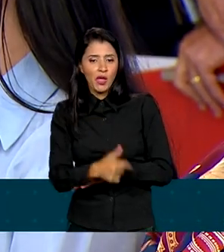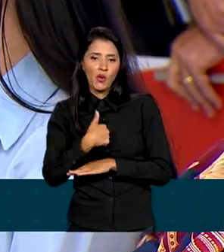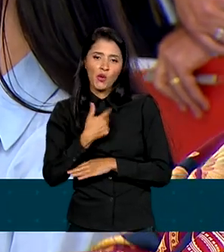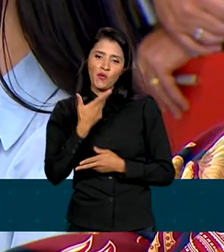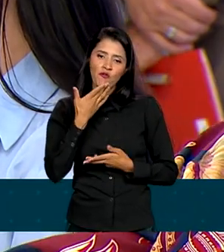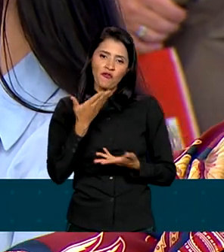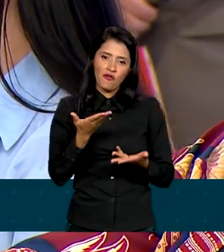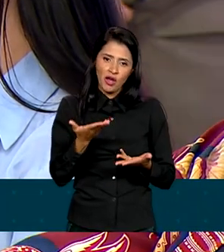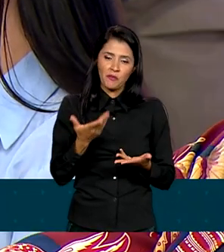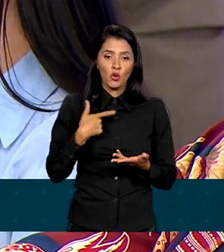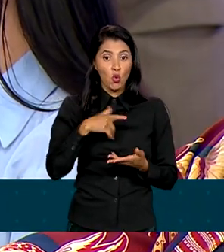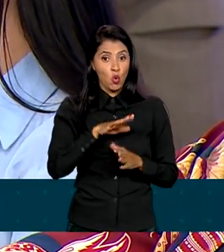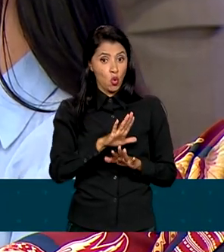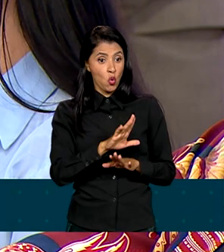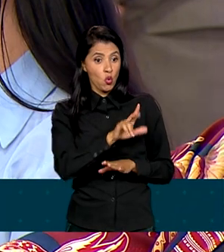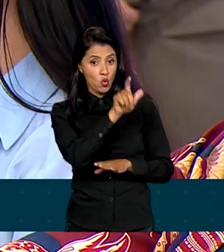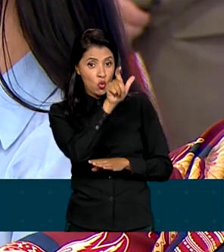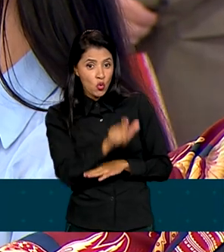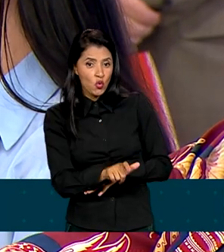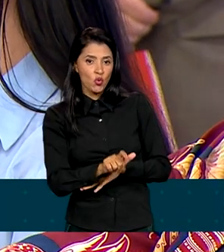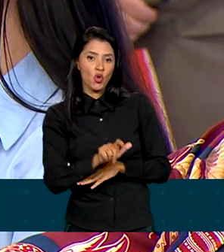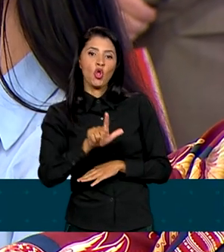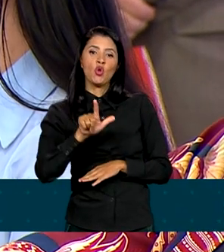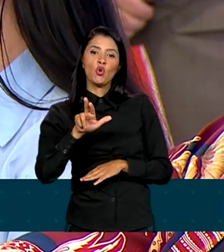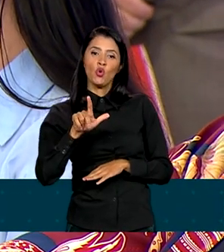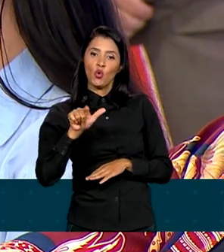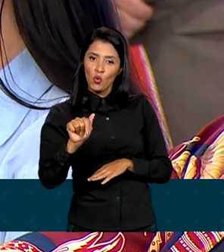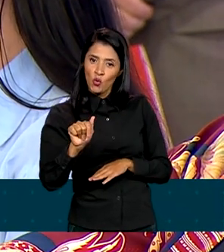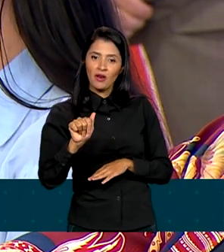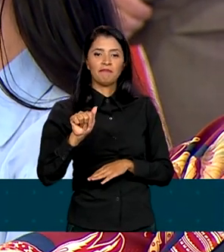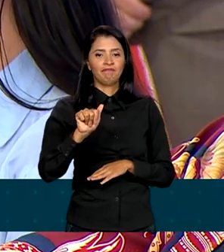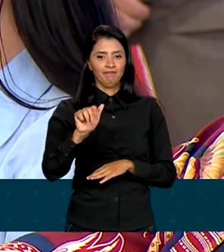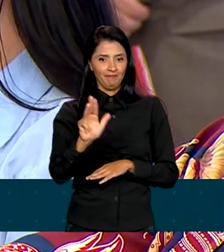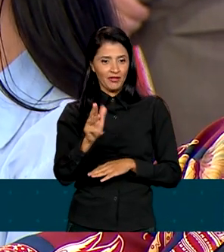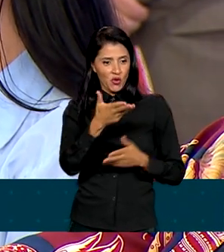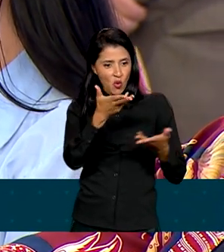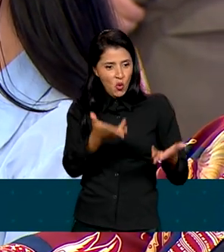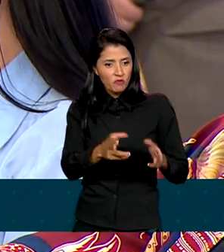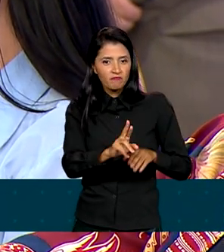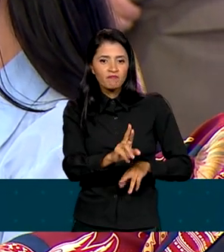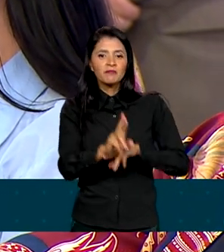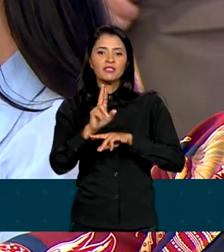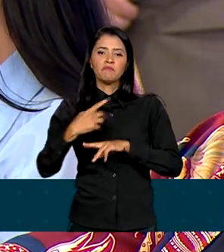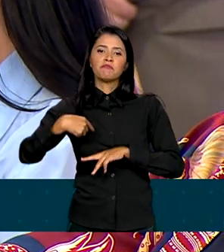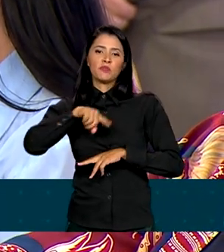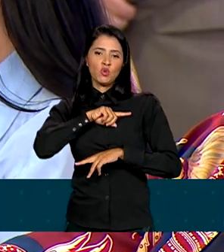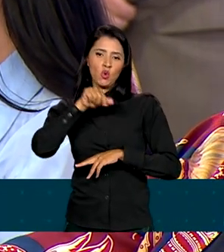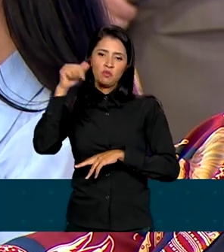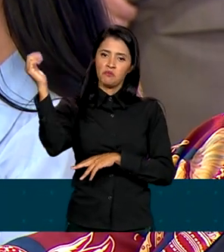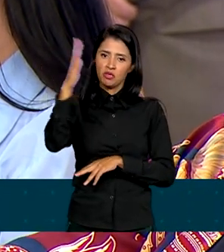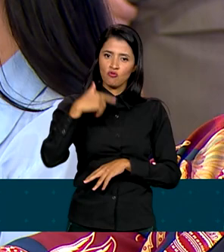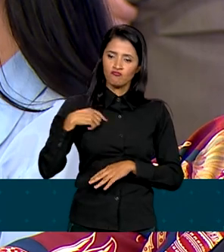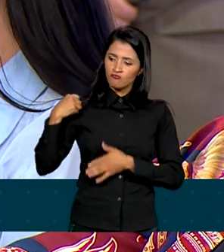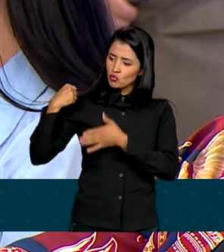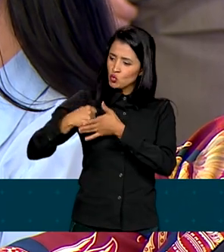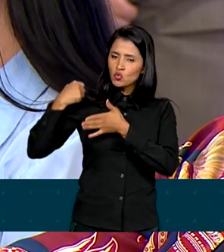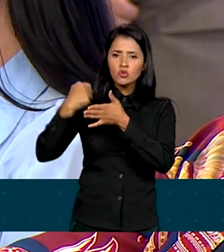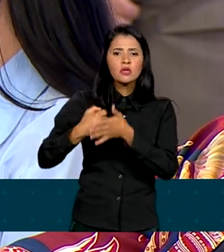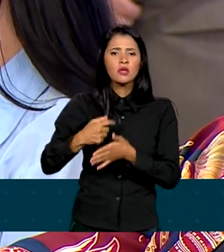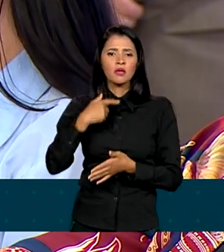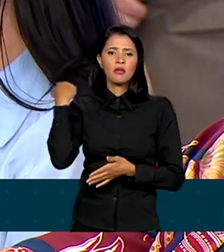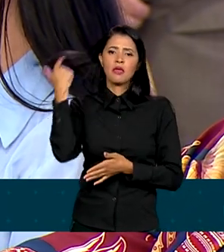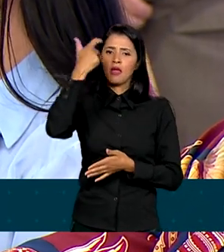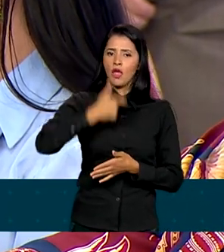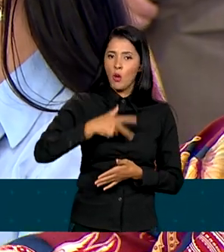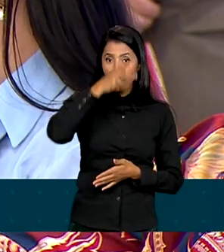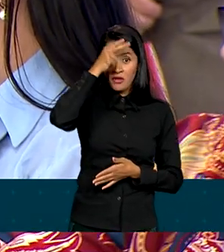hoje, dizer Lula, que é o que o senhor representa para nós no Brasil. Lutei cada minuto. Eu estou prefeita pelo